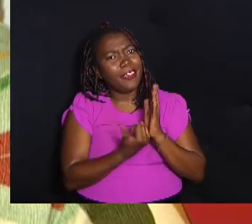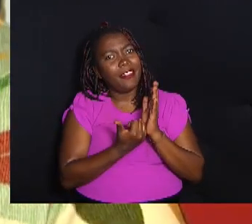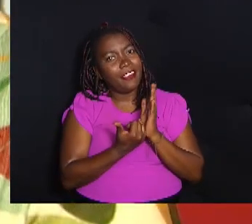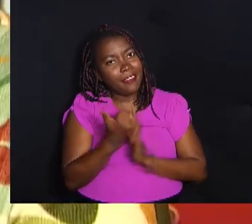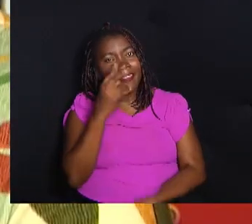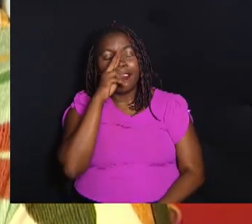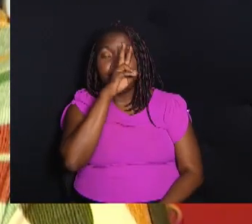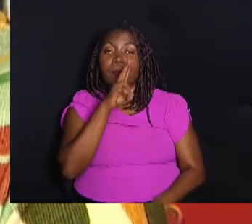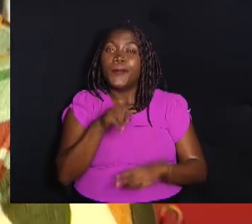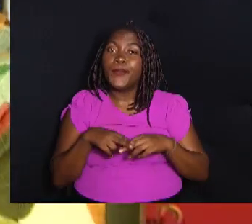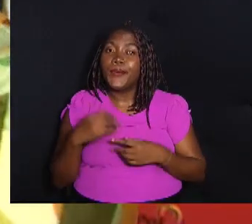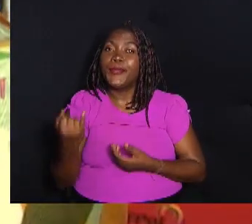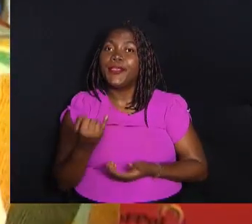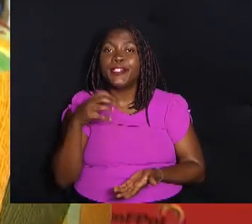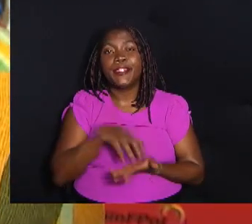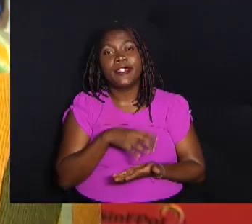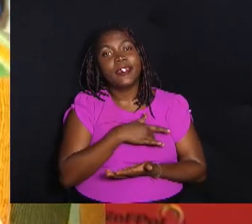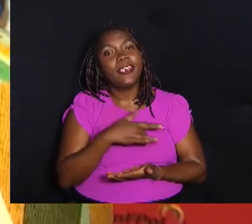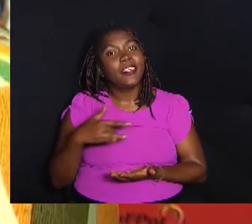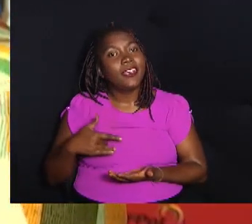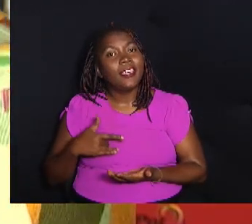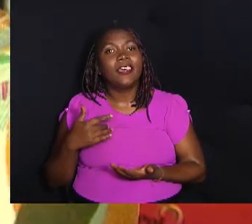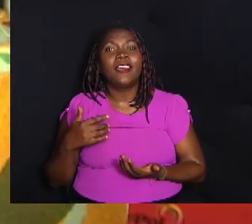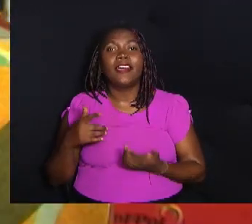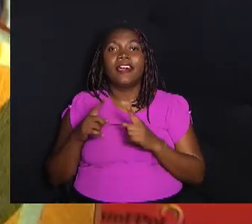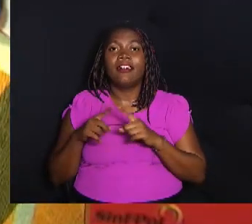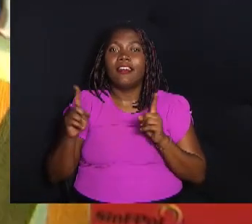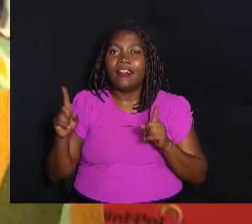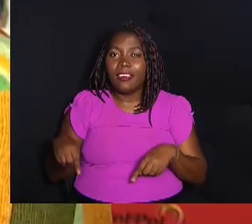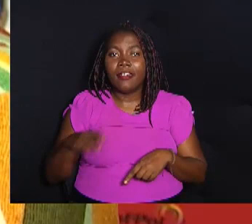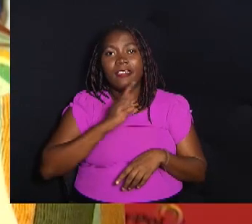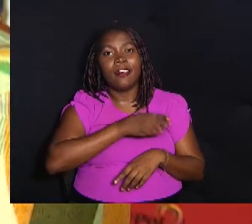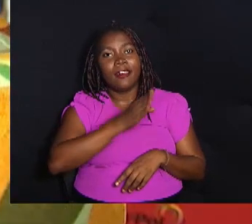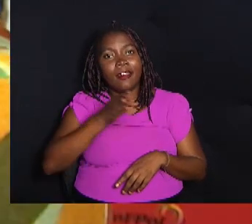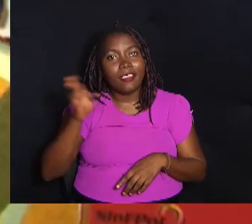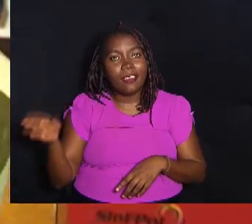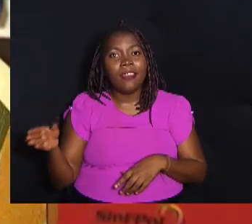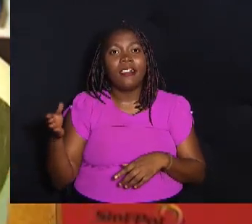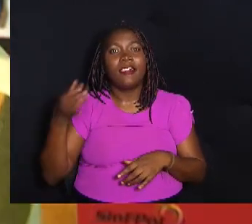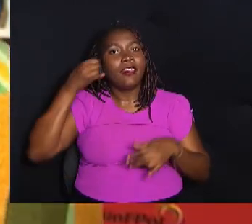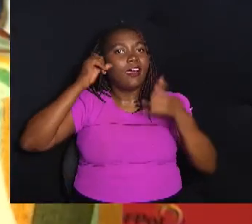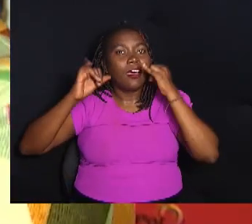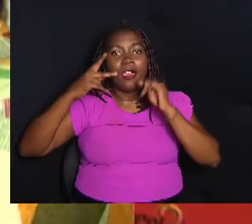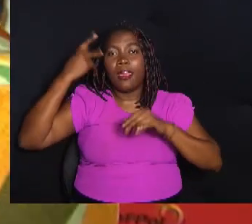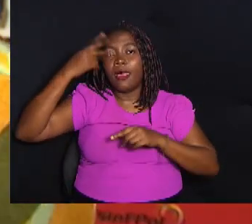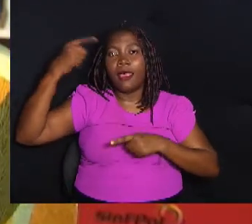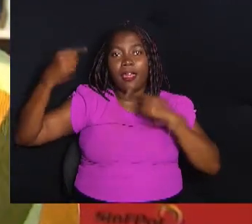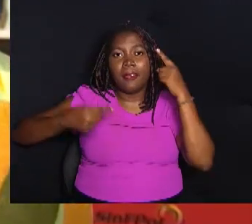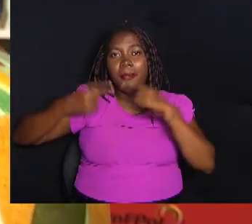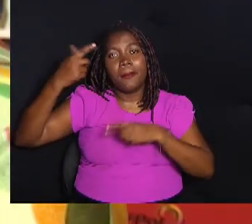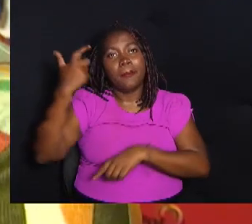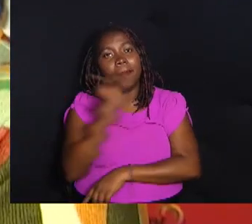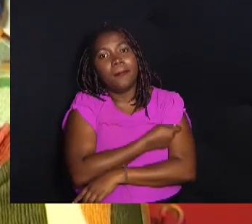é tô importante os Centro de Saúde os agentes comunitários né todo política de prevenção vacinação